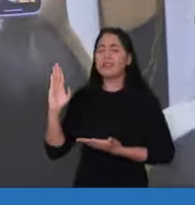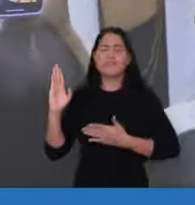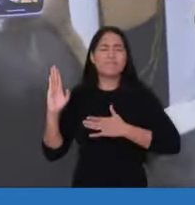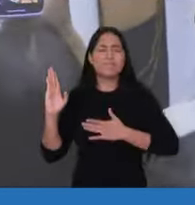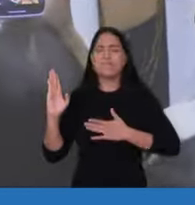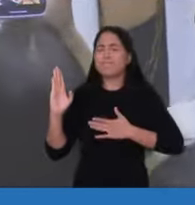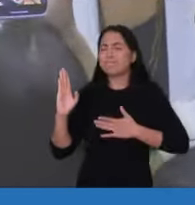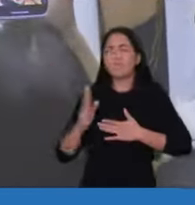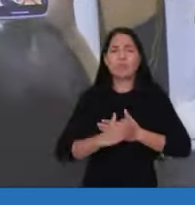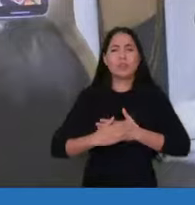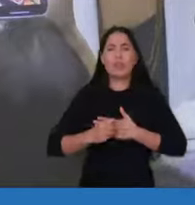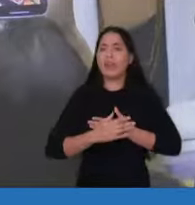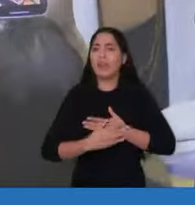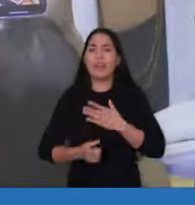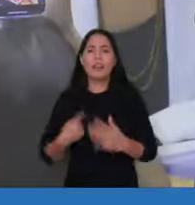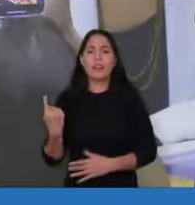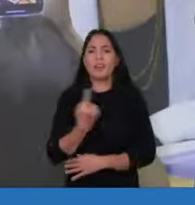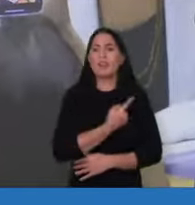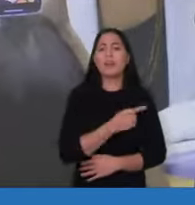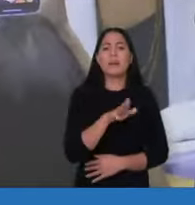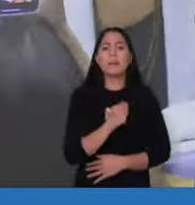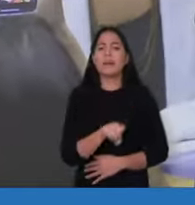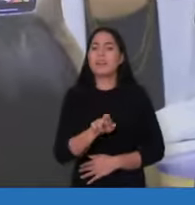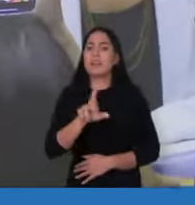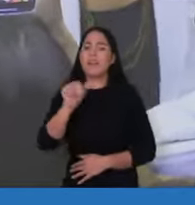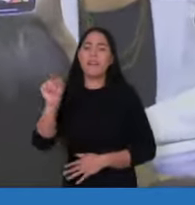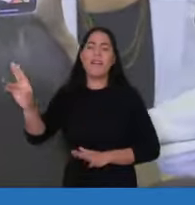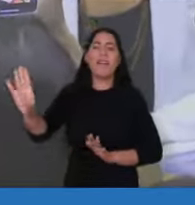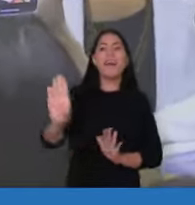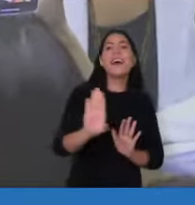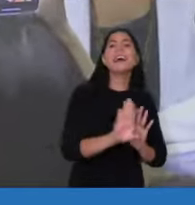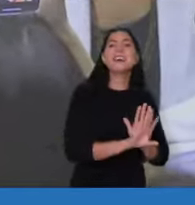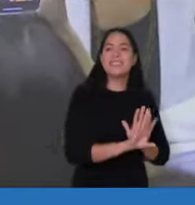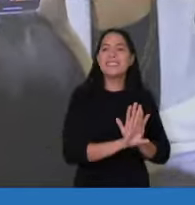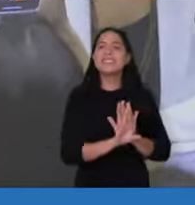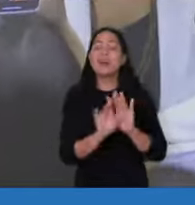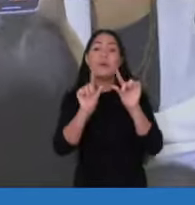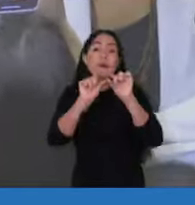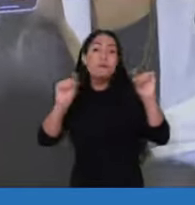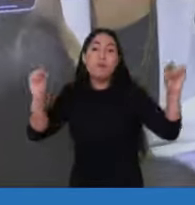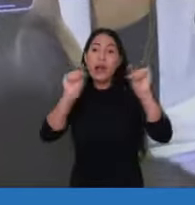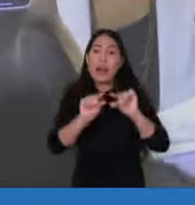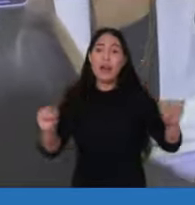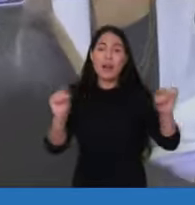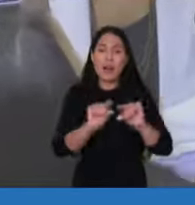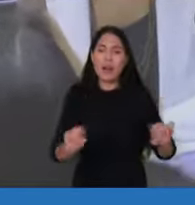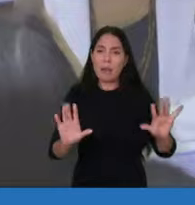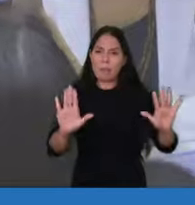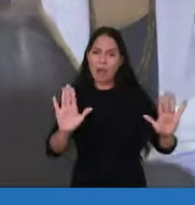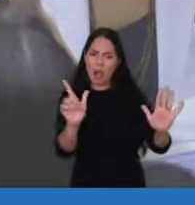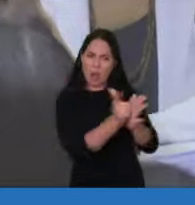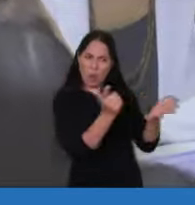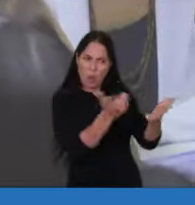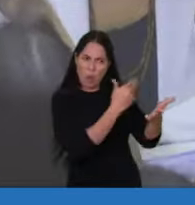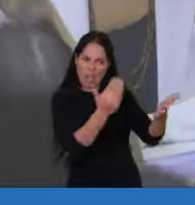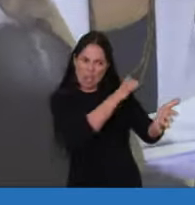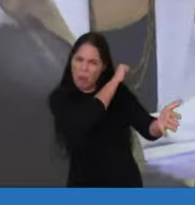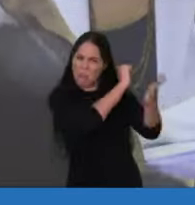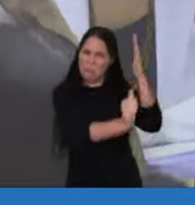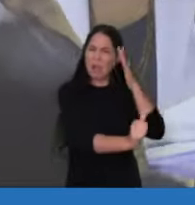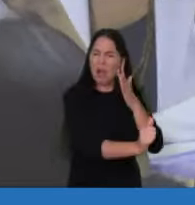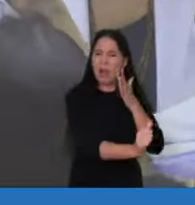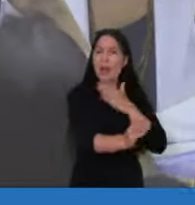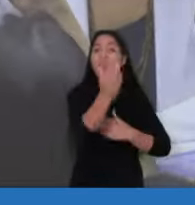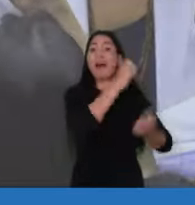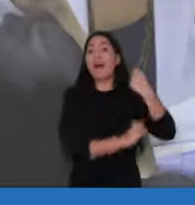mangueira chegou com versos que o livro apagou. Desde